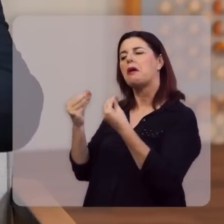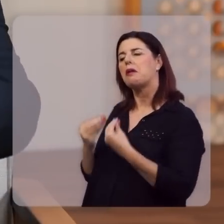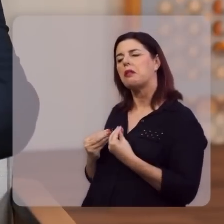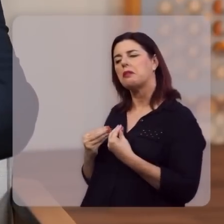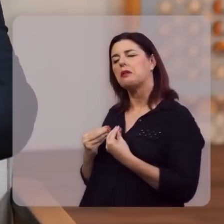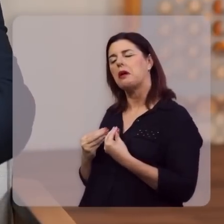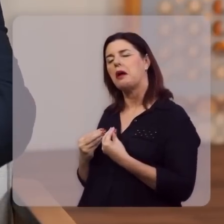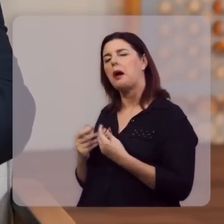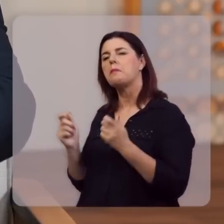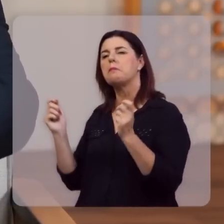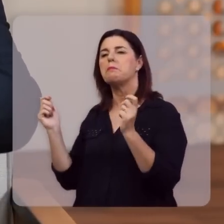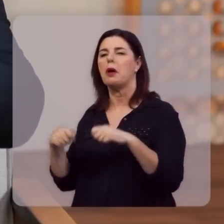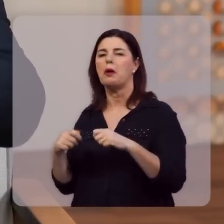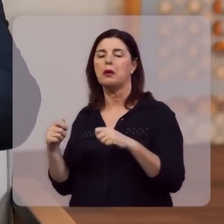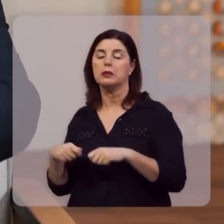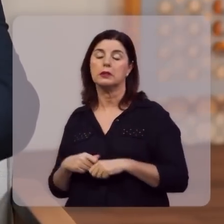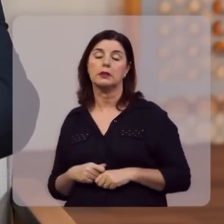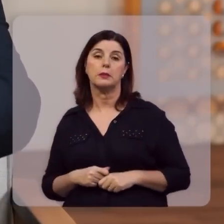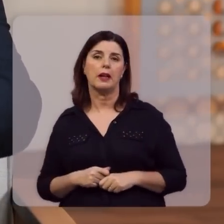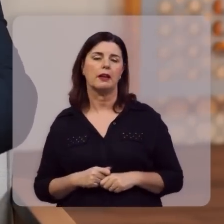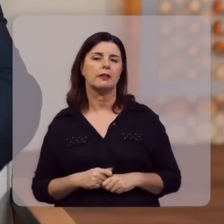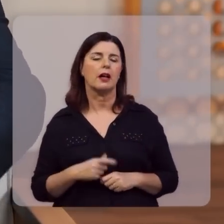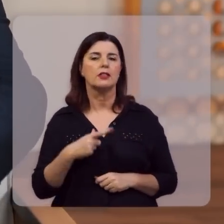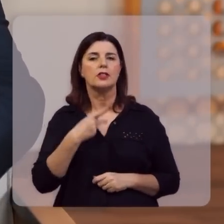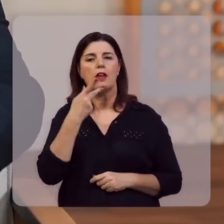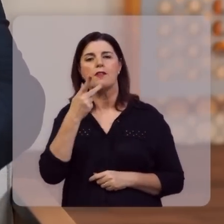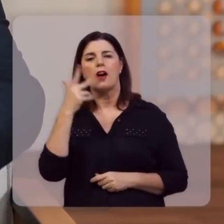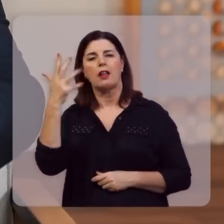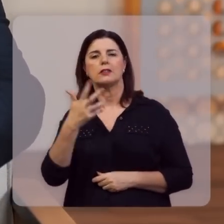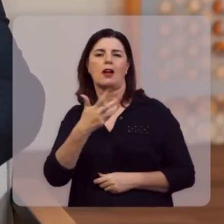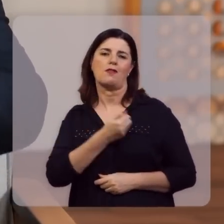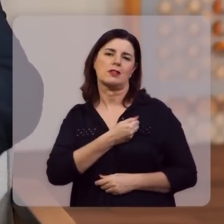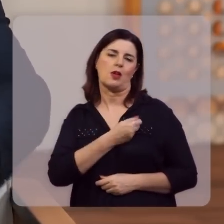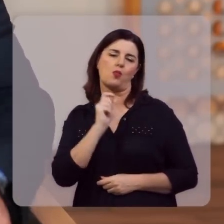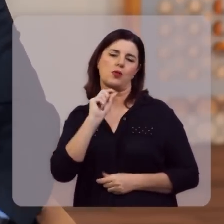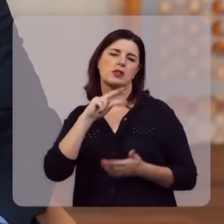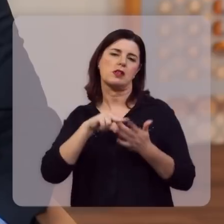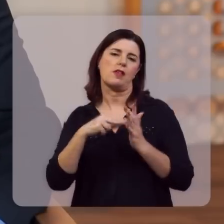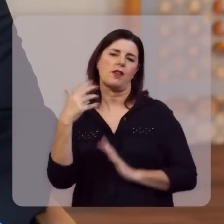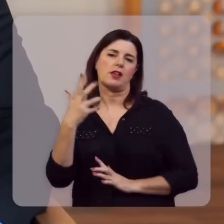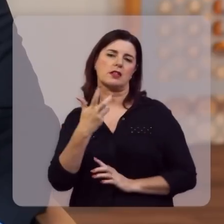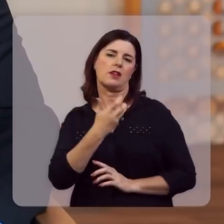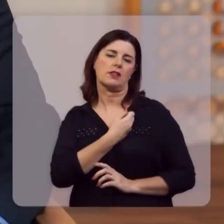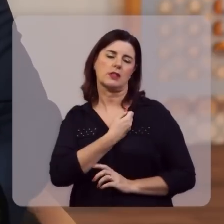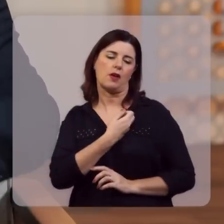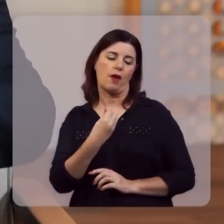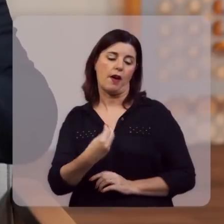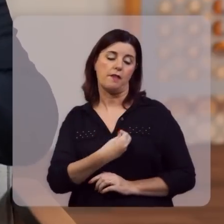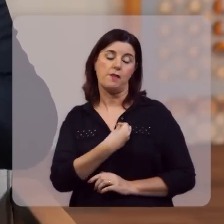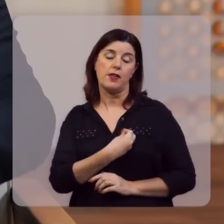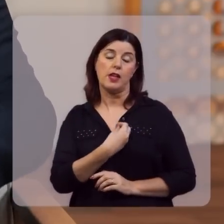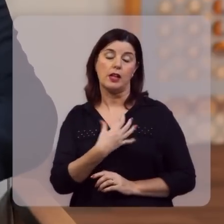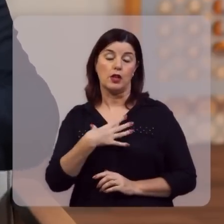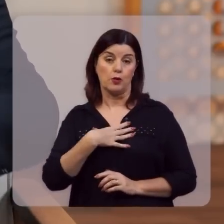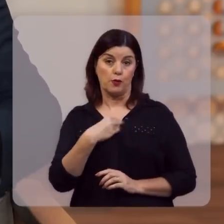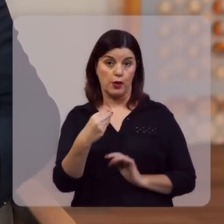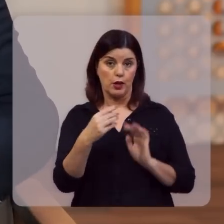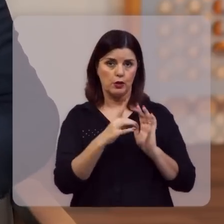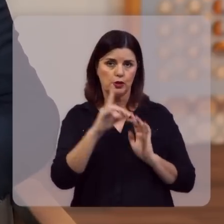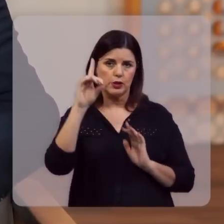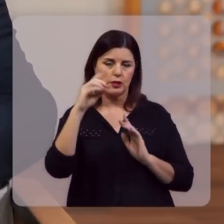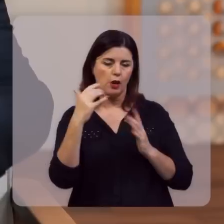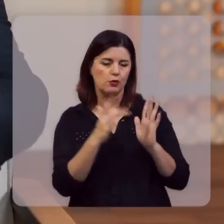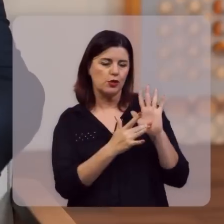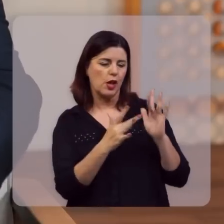depois de ter falado de criação e de queda, falar de redenção. O que é a redenção? É a vinda do seu Filho, do Filho